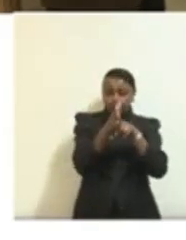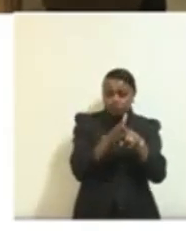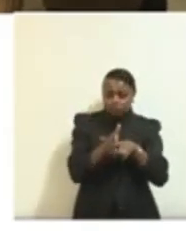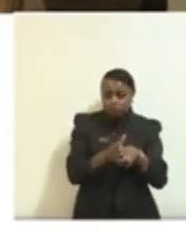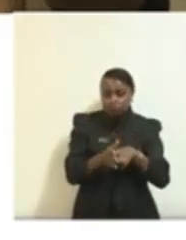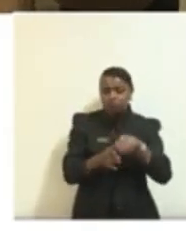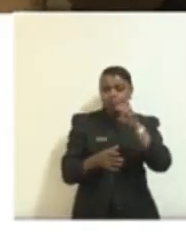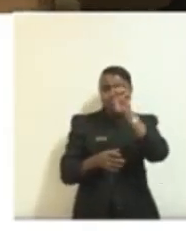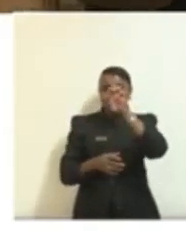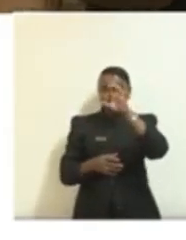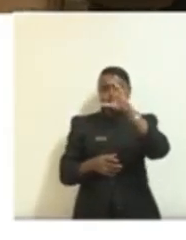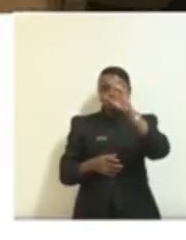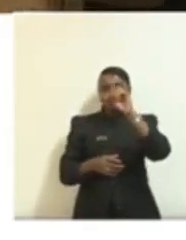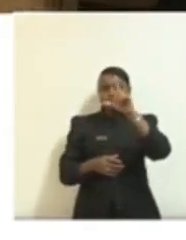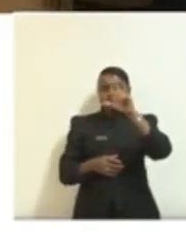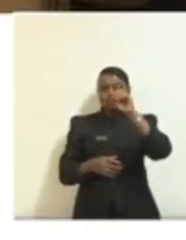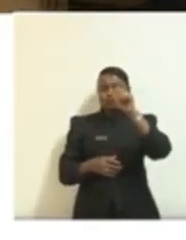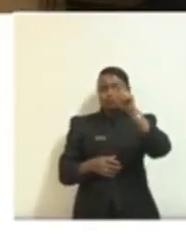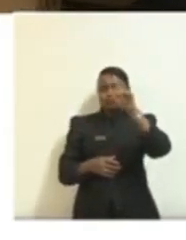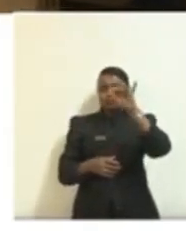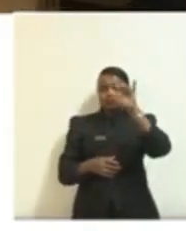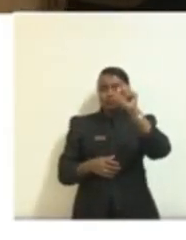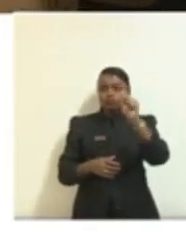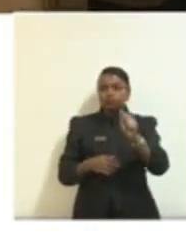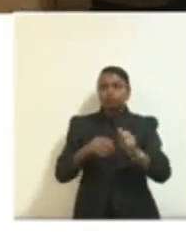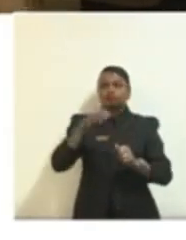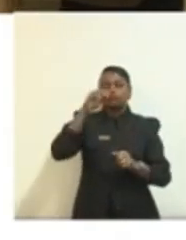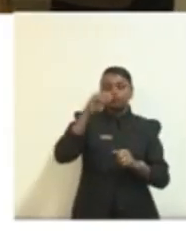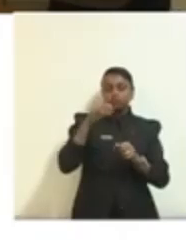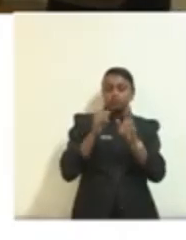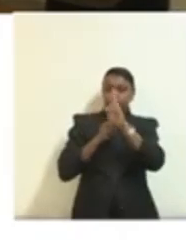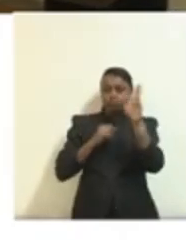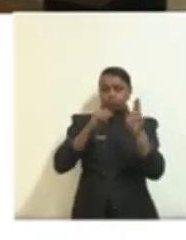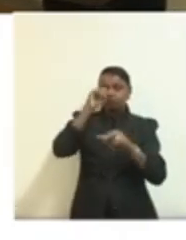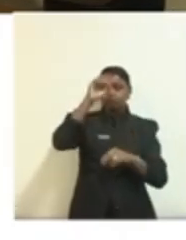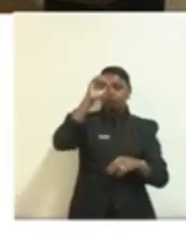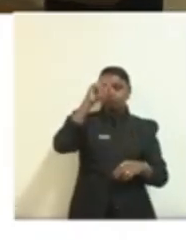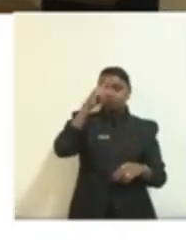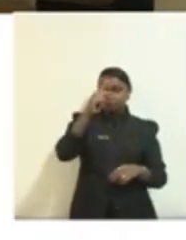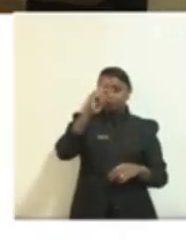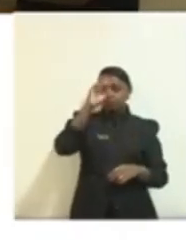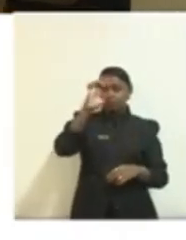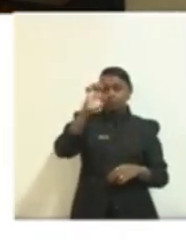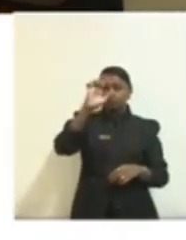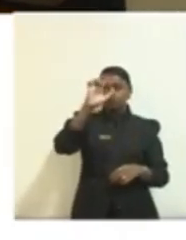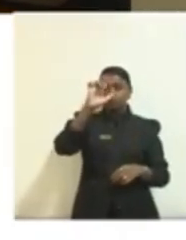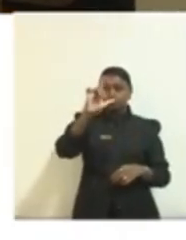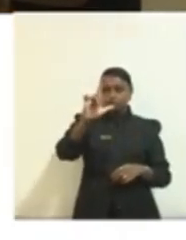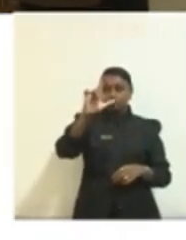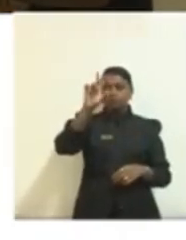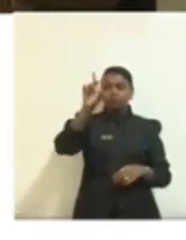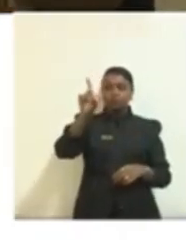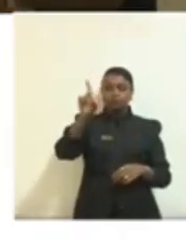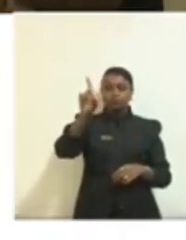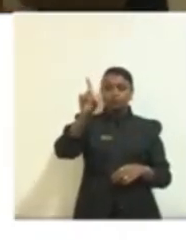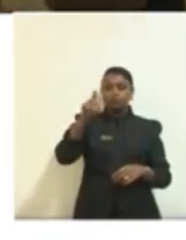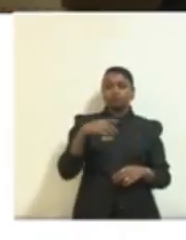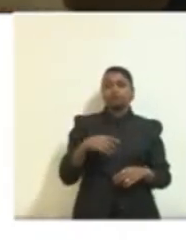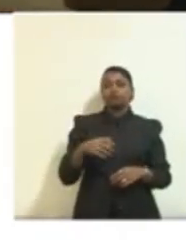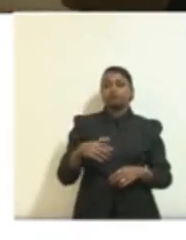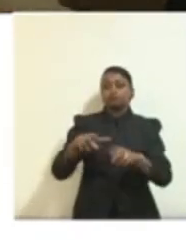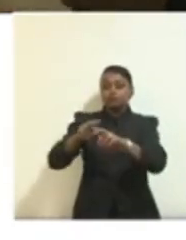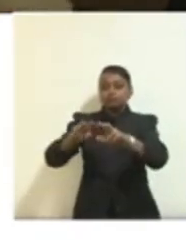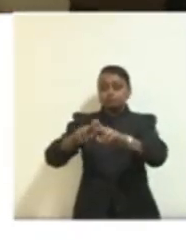longa duração dos Campos Sulinos, já projeto iniciado em 2009, 2010, e nós temos estudado,